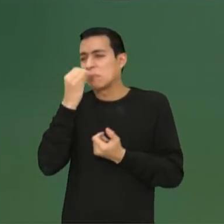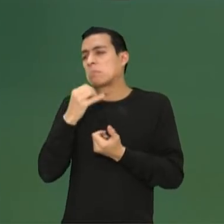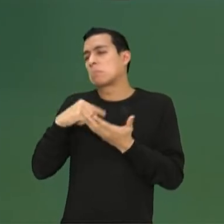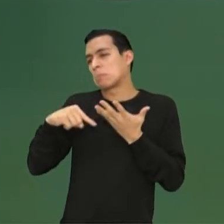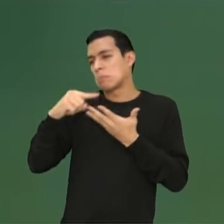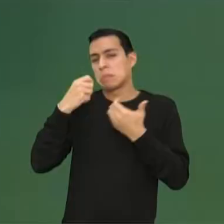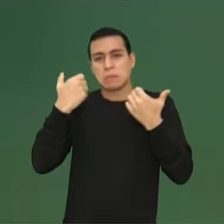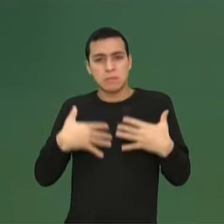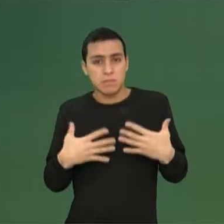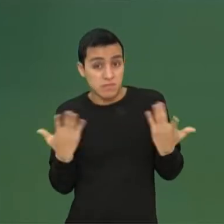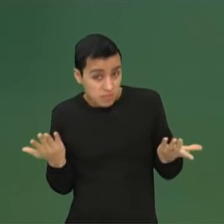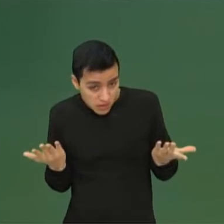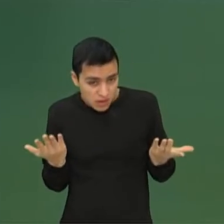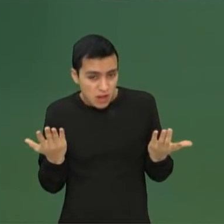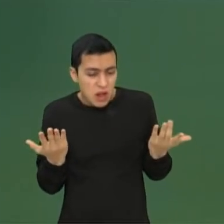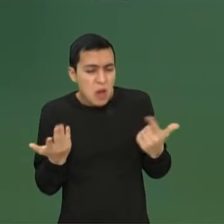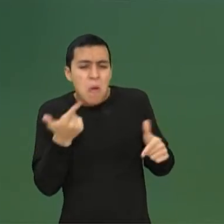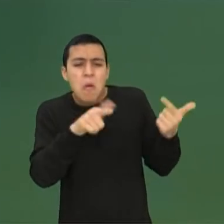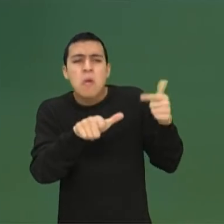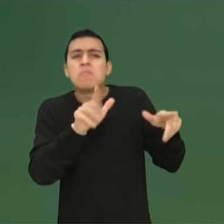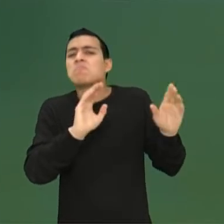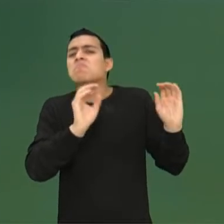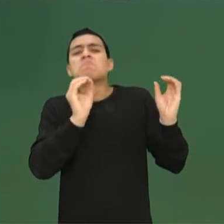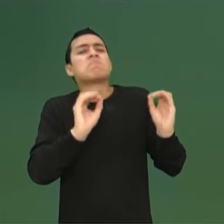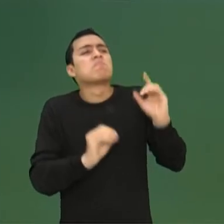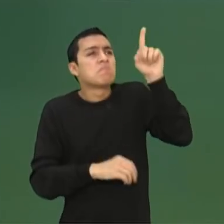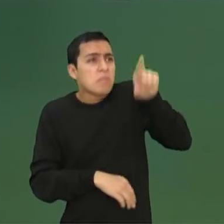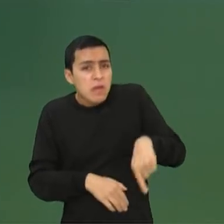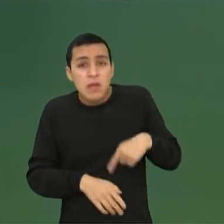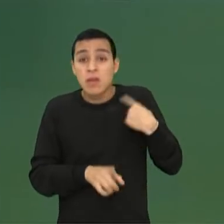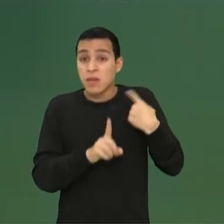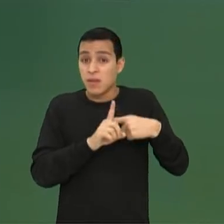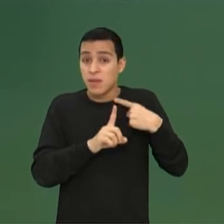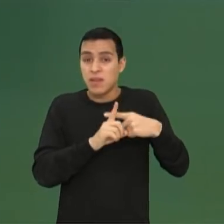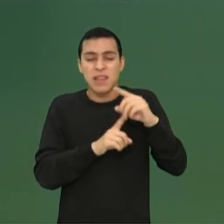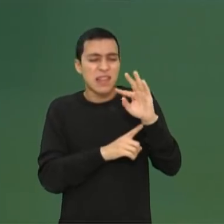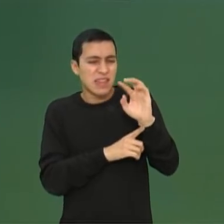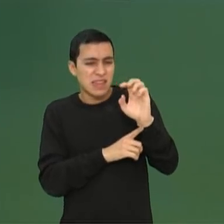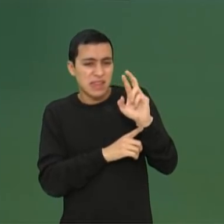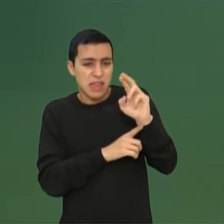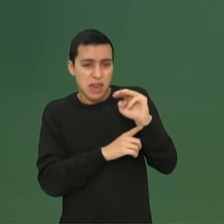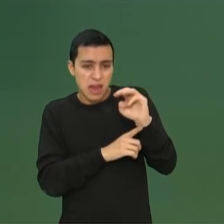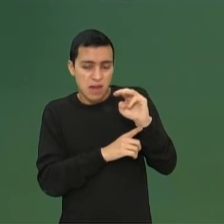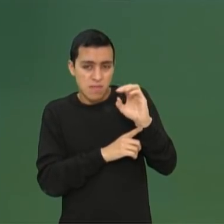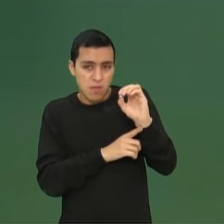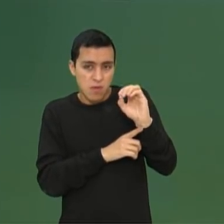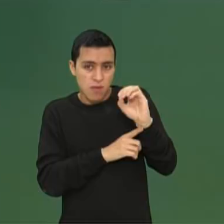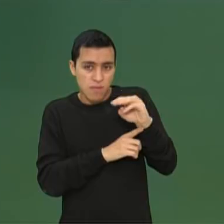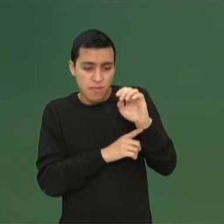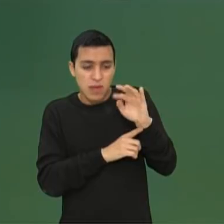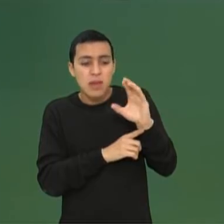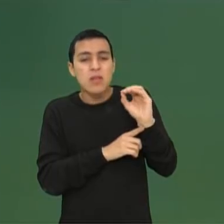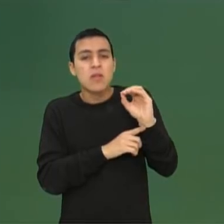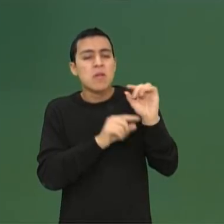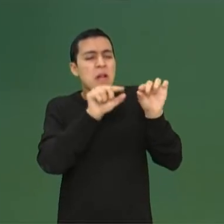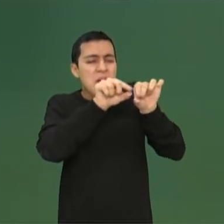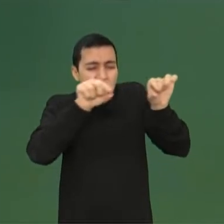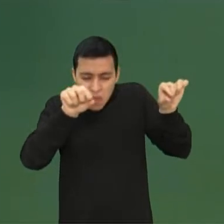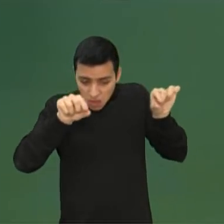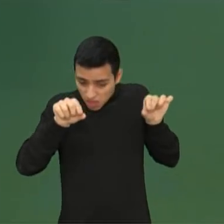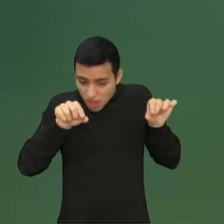exemplos. Mas por que não é os outros, Fabiano? Por que não é o termômetro? O termômetro é aquele instrumento que nós usamos para